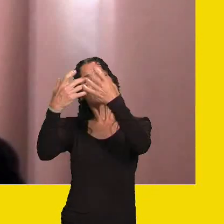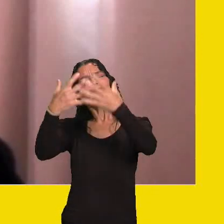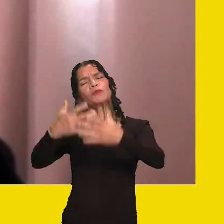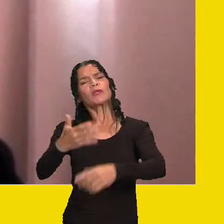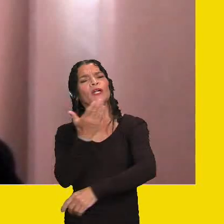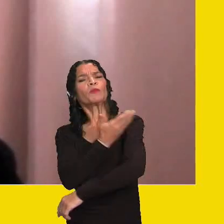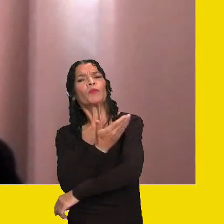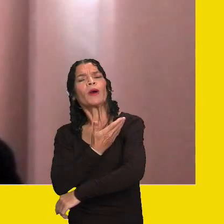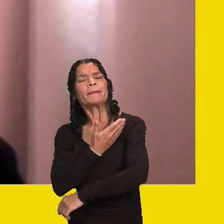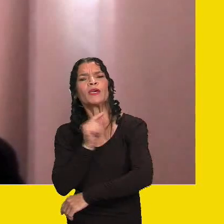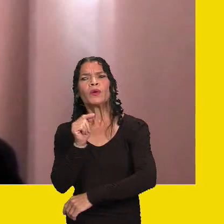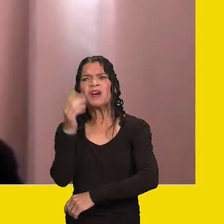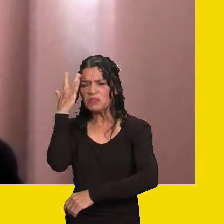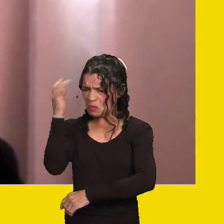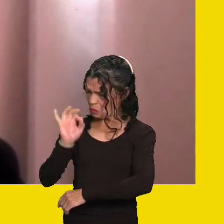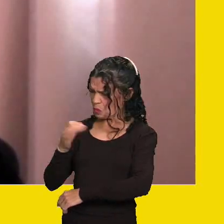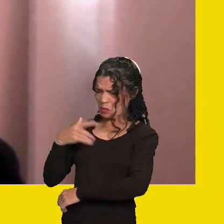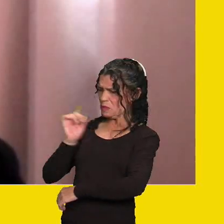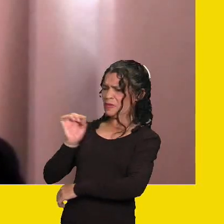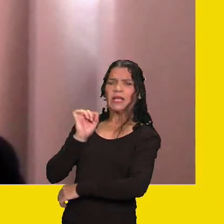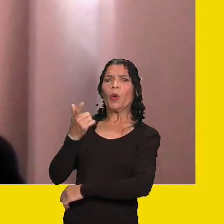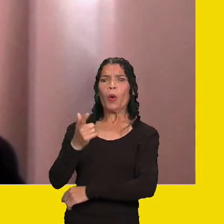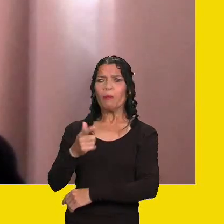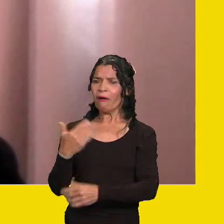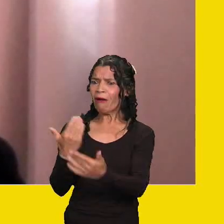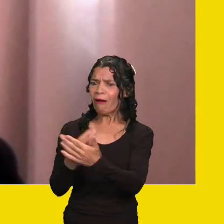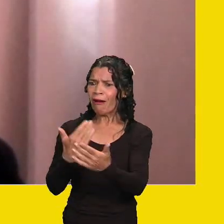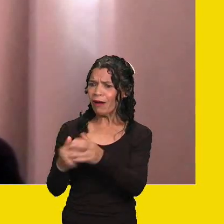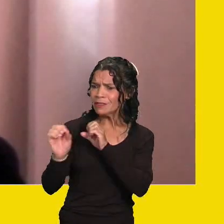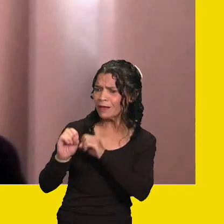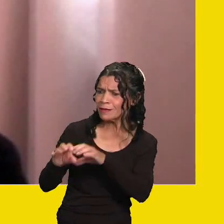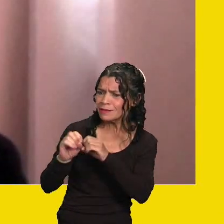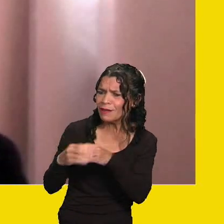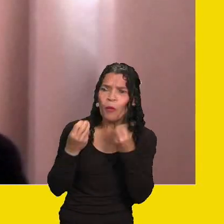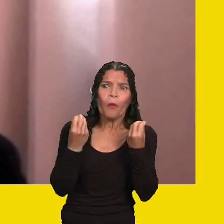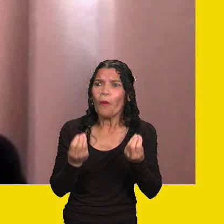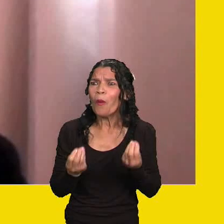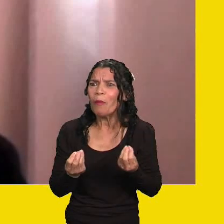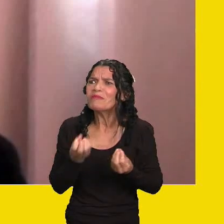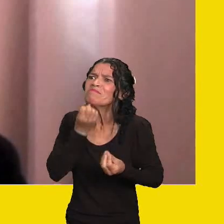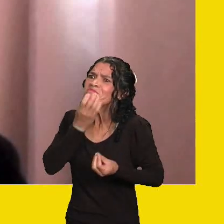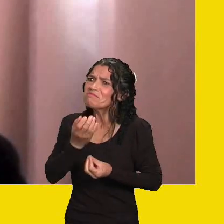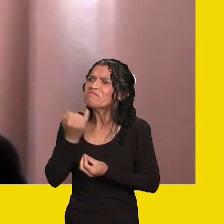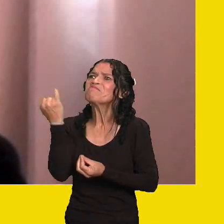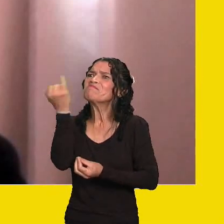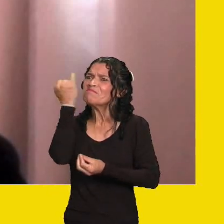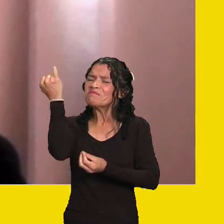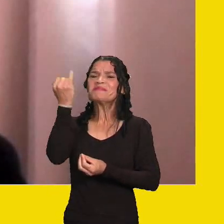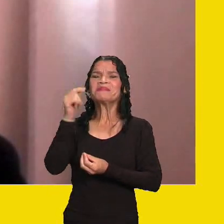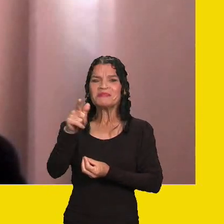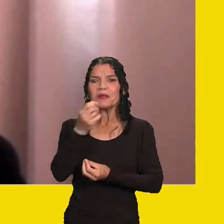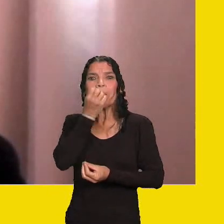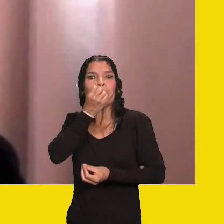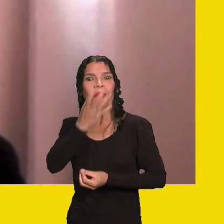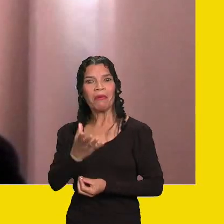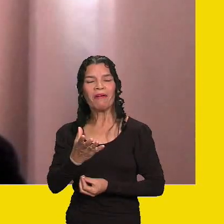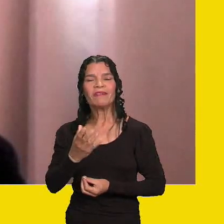que não sabia nada e agora está dando uma aula sobre plantação. Então, assim, a gente tem essa...